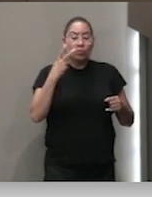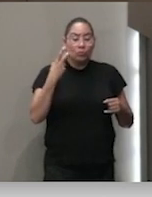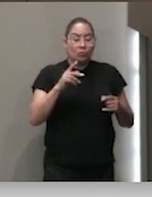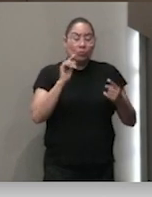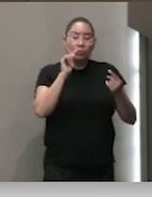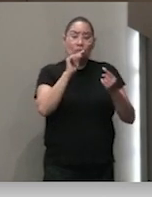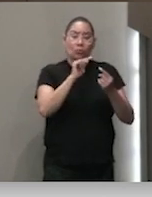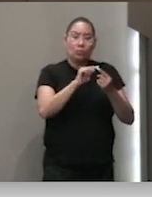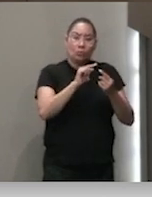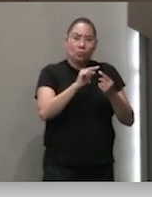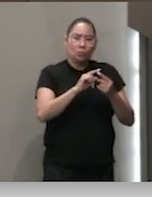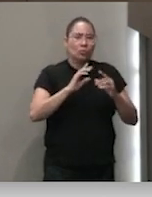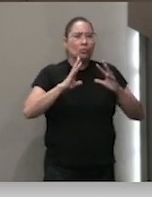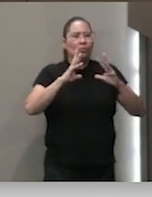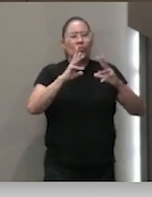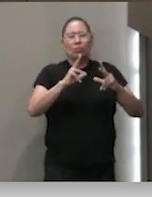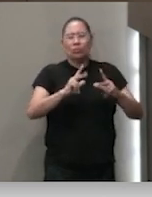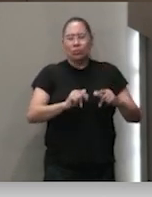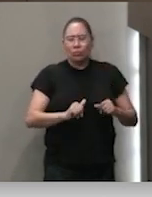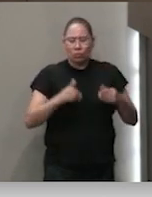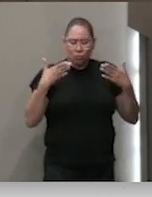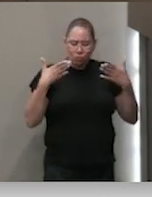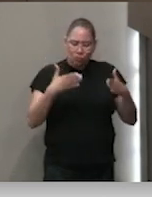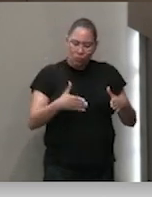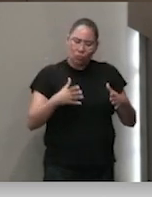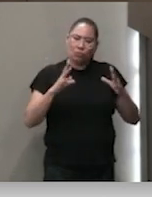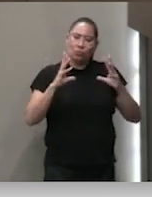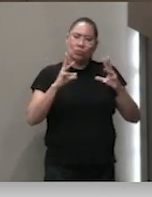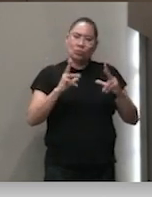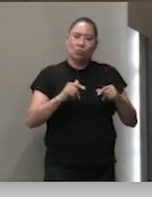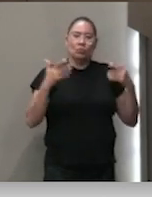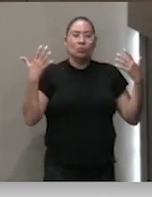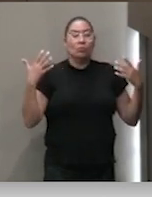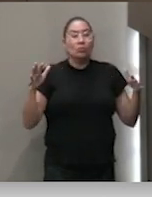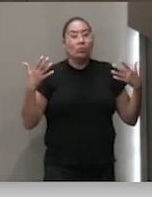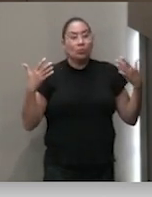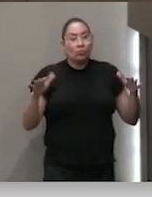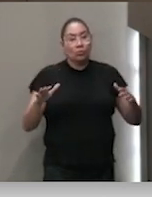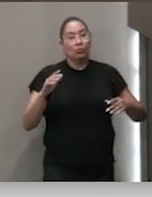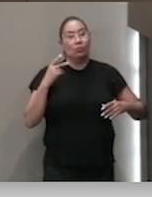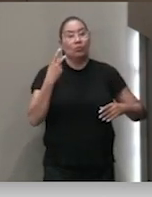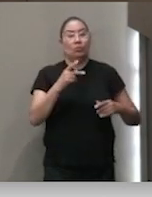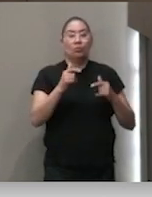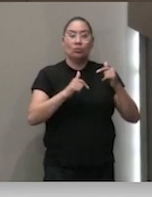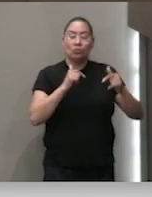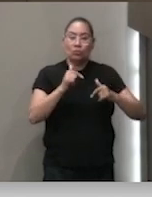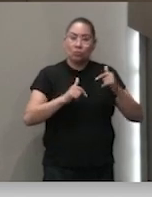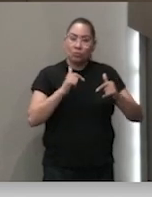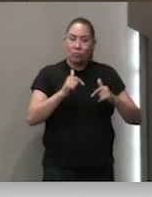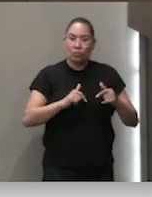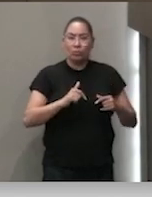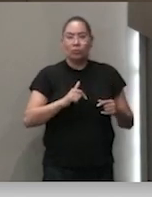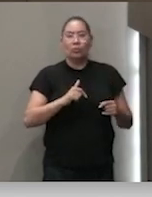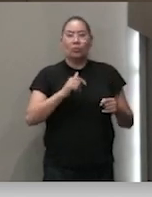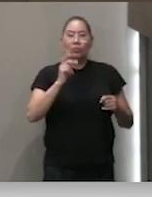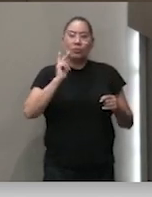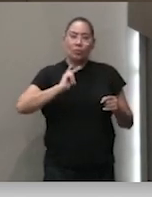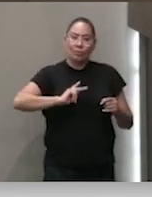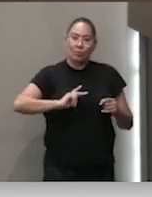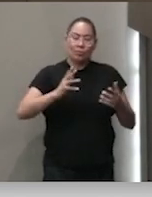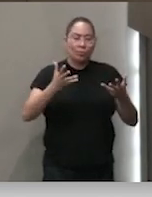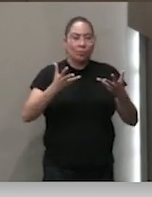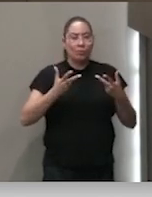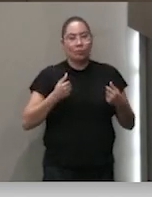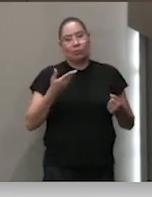missão com toda a dedicação, com toda a honra. Então, parabéns pela tua atuação, parabéns pela pessoa maravilhosa que você